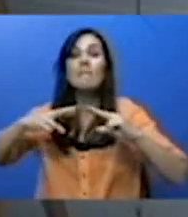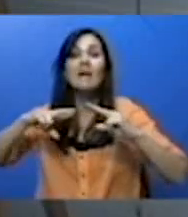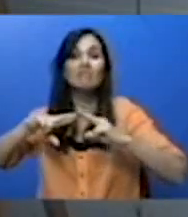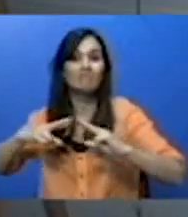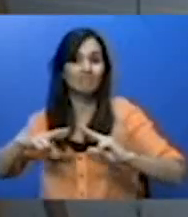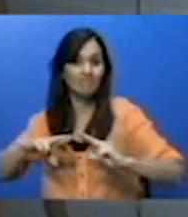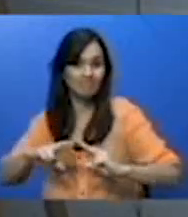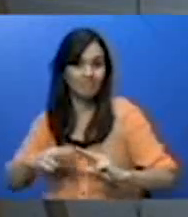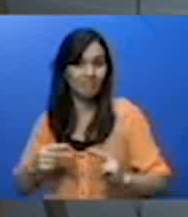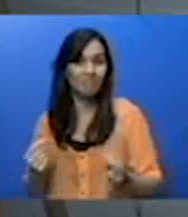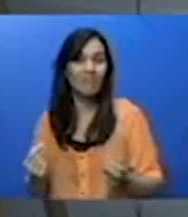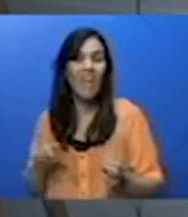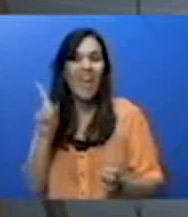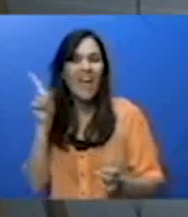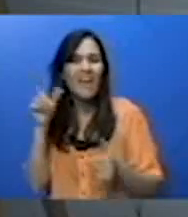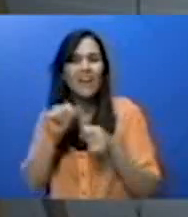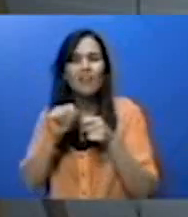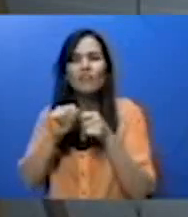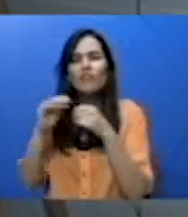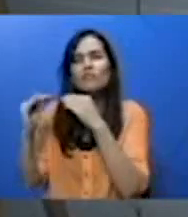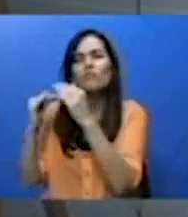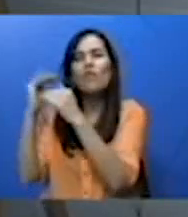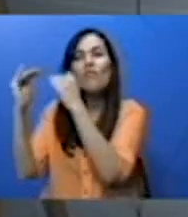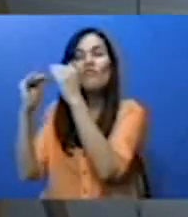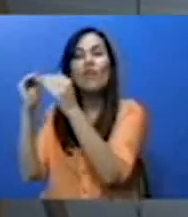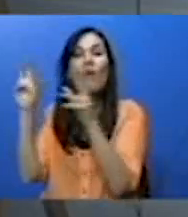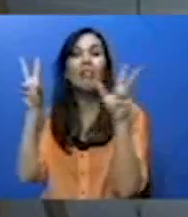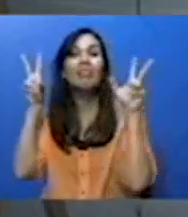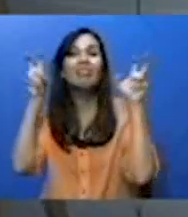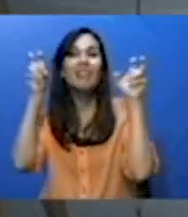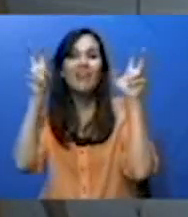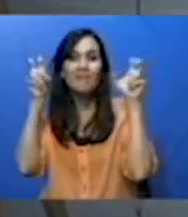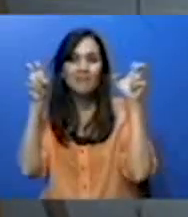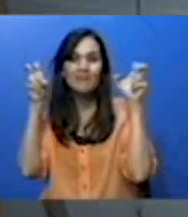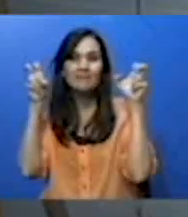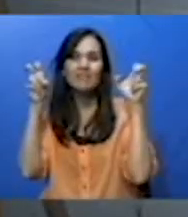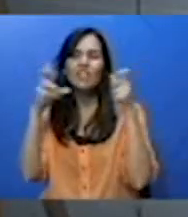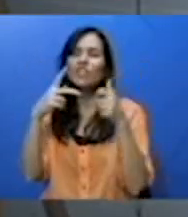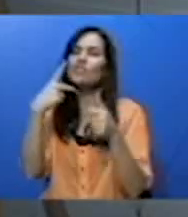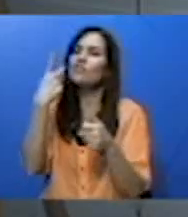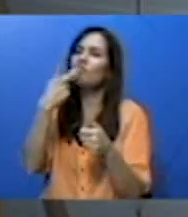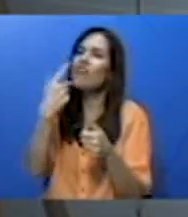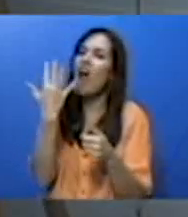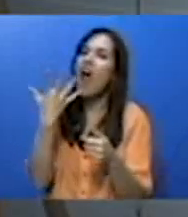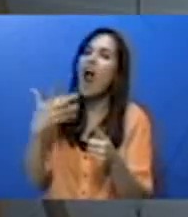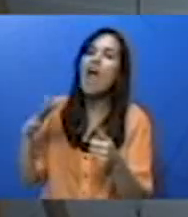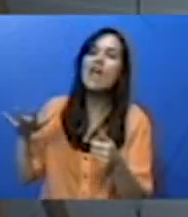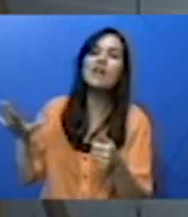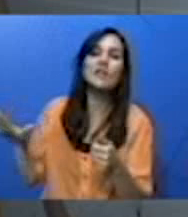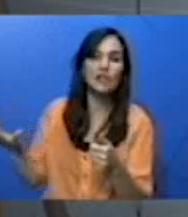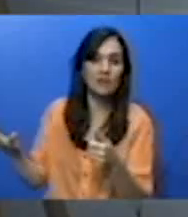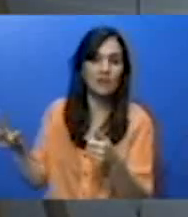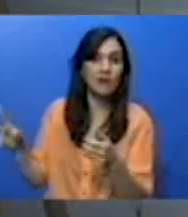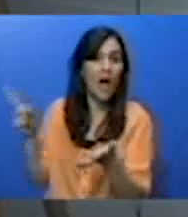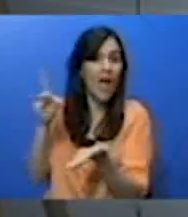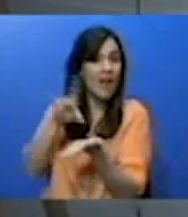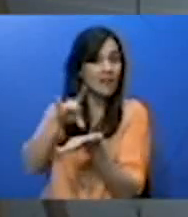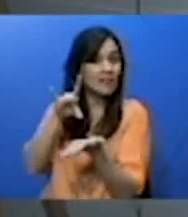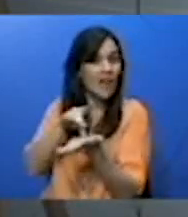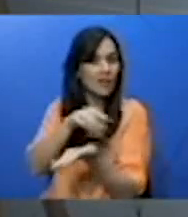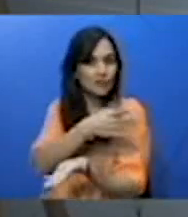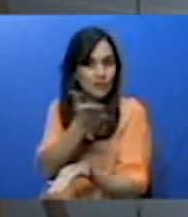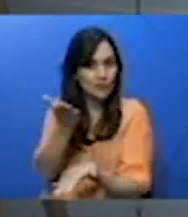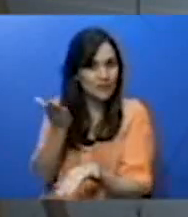Ela desenvolveu um tema. O tema fala sobre criança, né? Sobre a realidade de vocês.